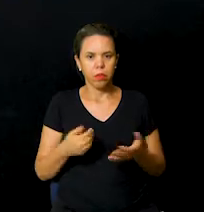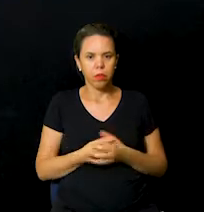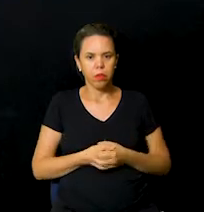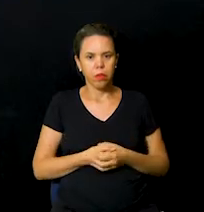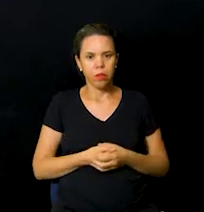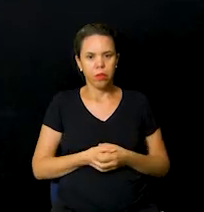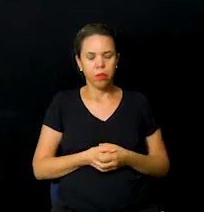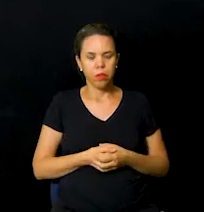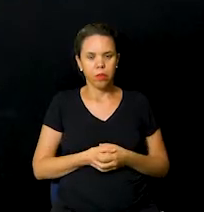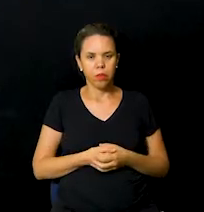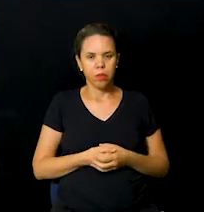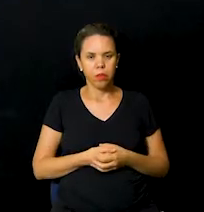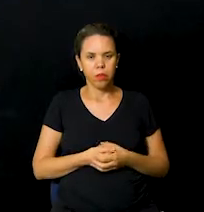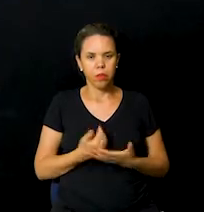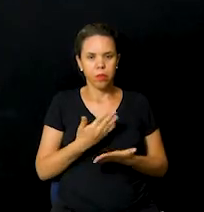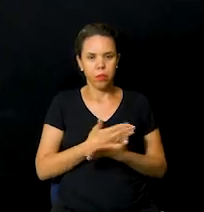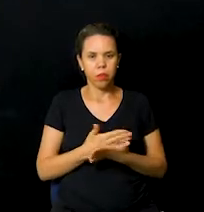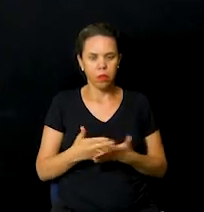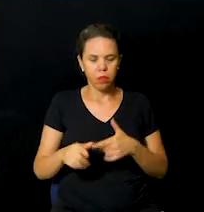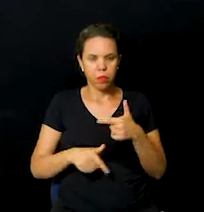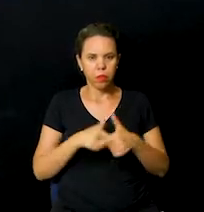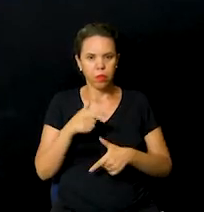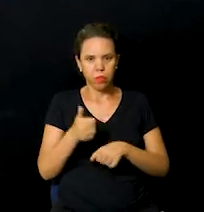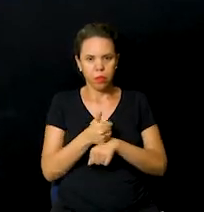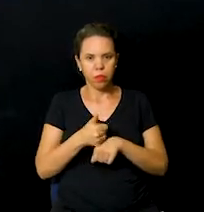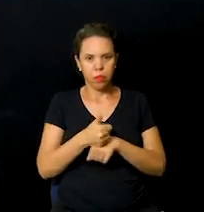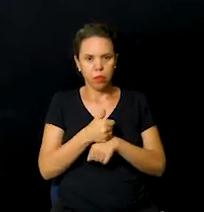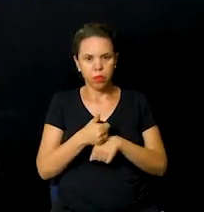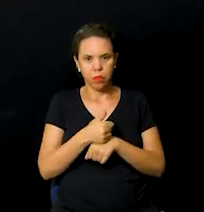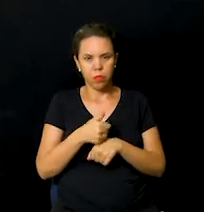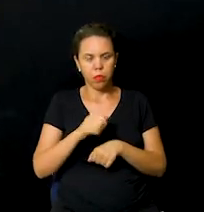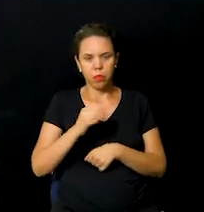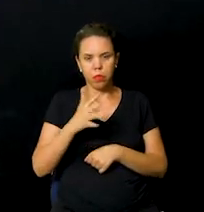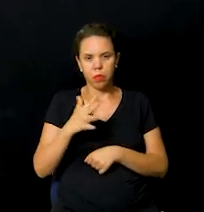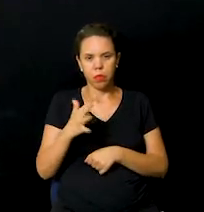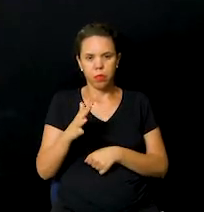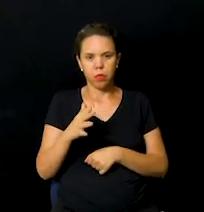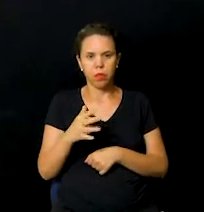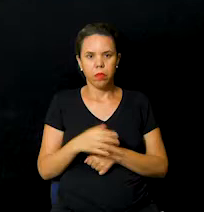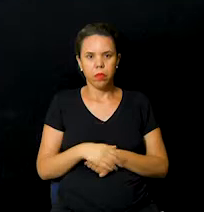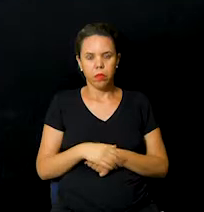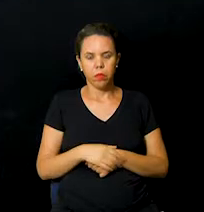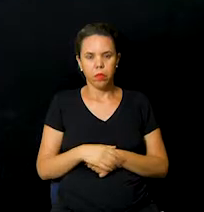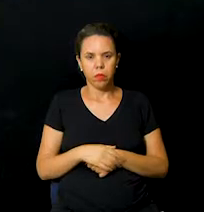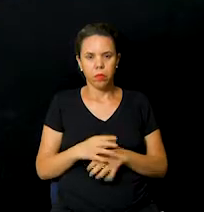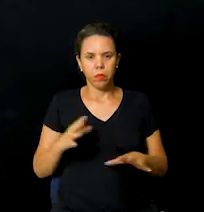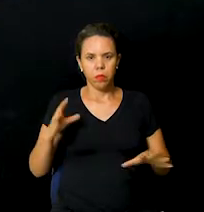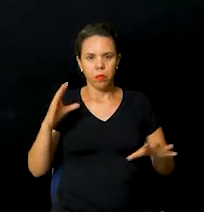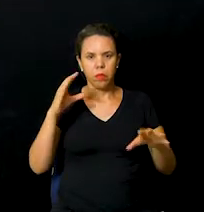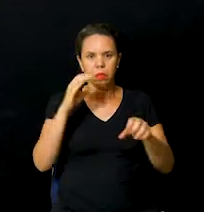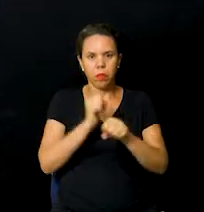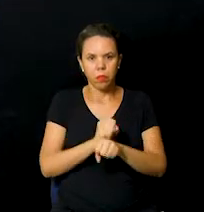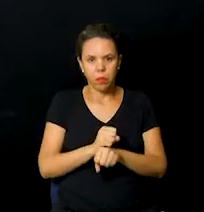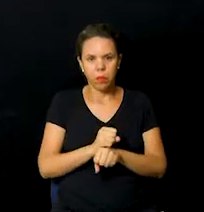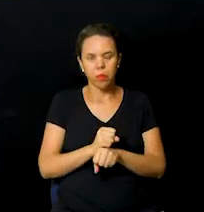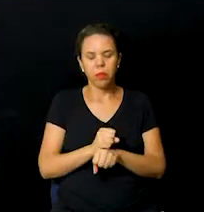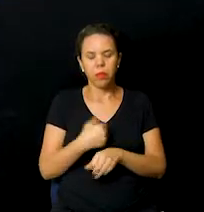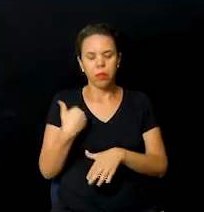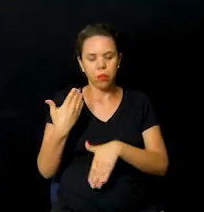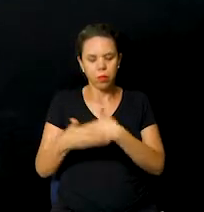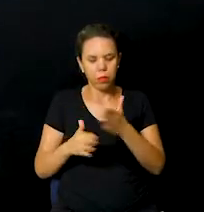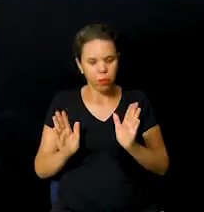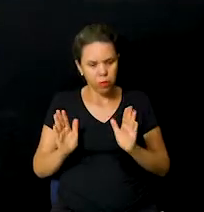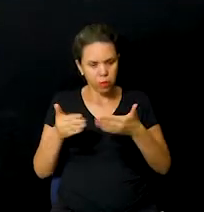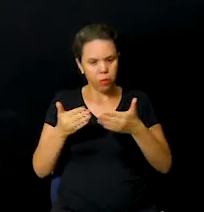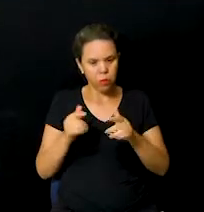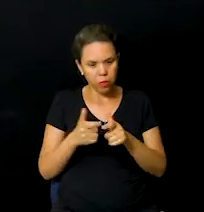diferencial. Então, para quem está começando, se for trabalhar nessas áreas, dá para tirar mais ou menos essa média. Só que tudo que a gente vai